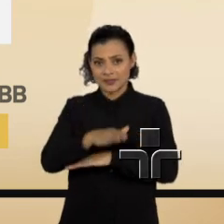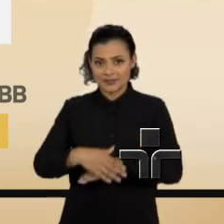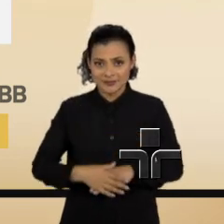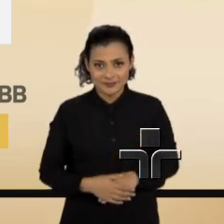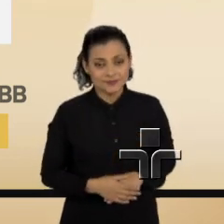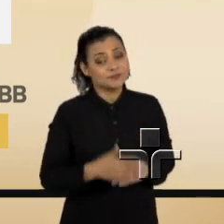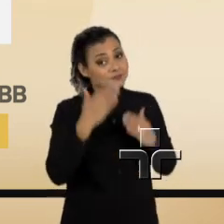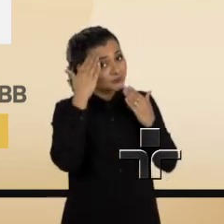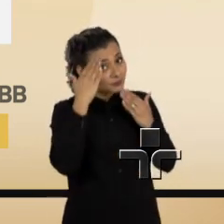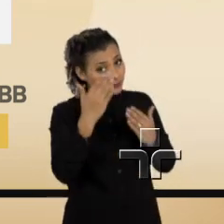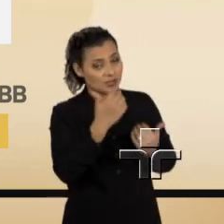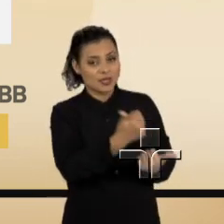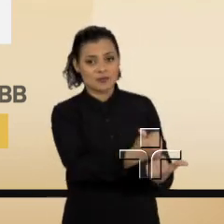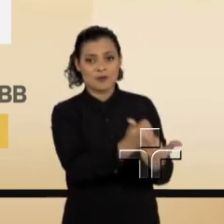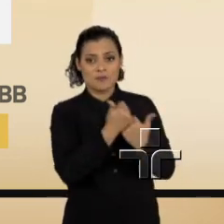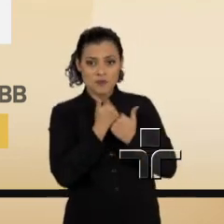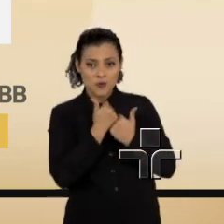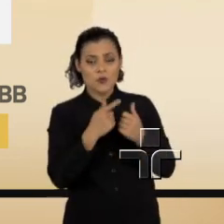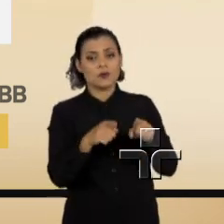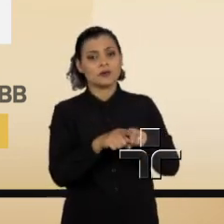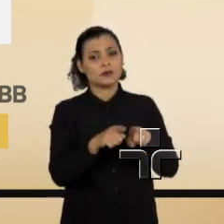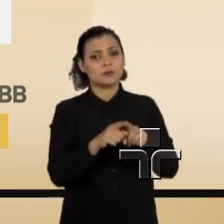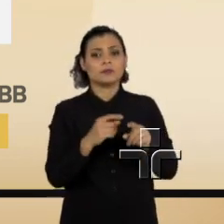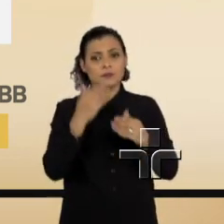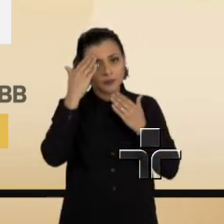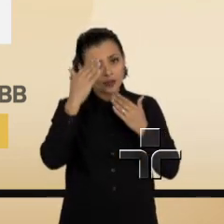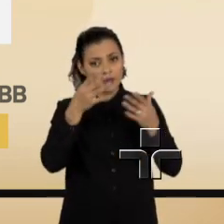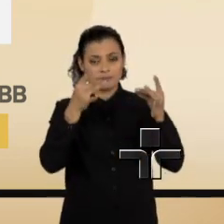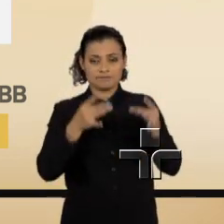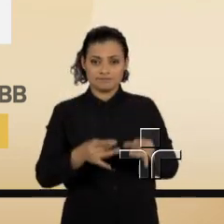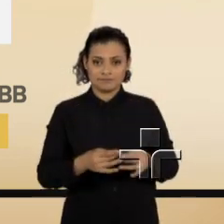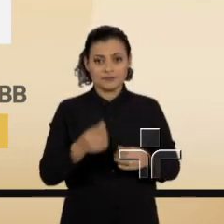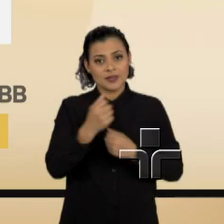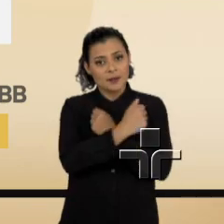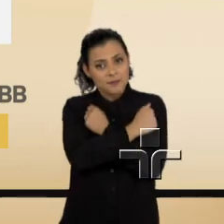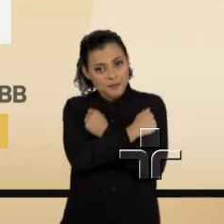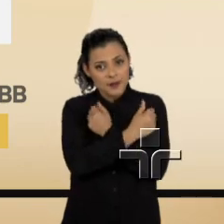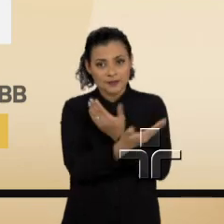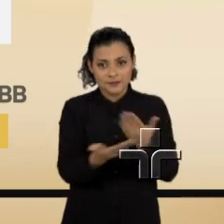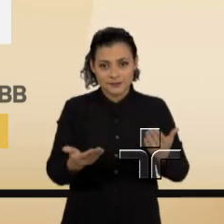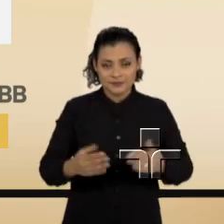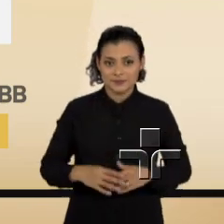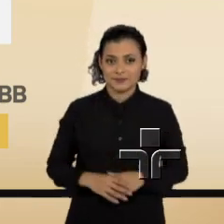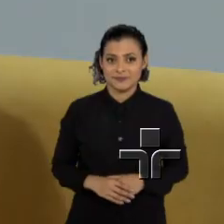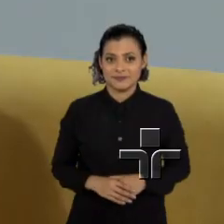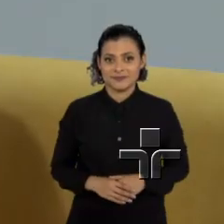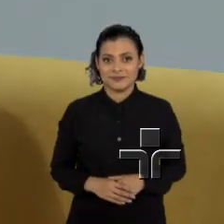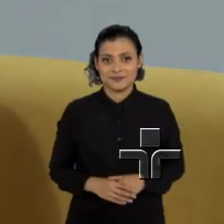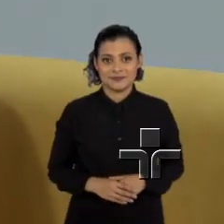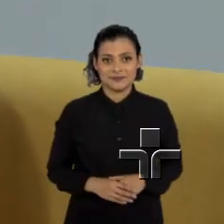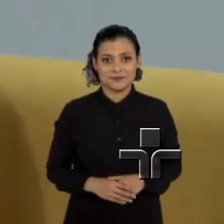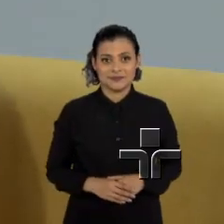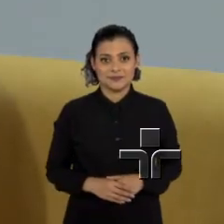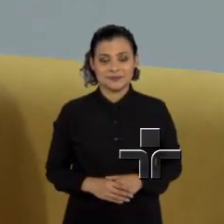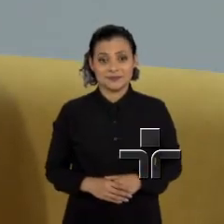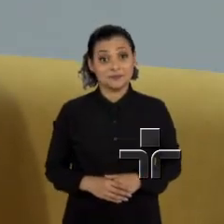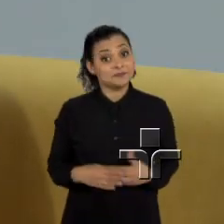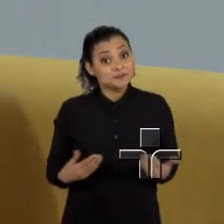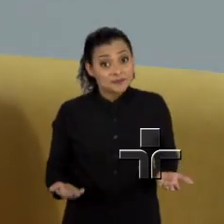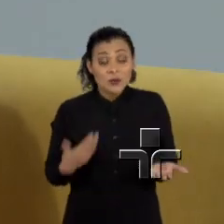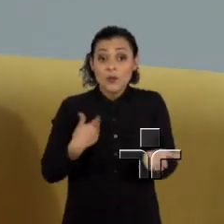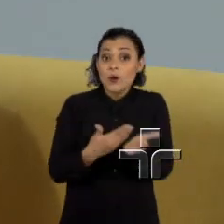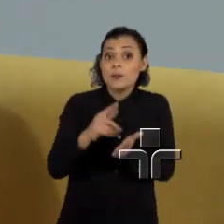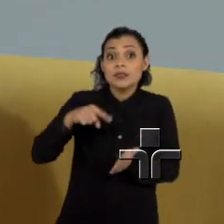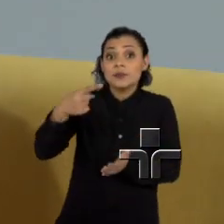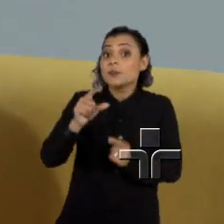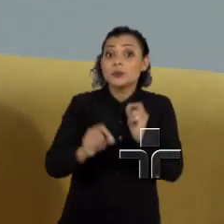gente agradece o apoio e toda essa sintonia conosco. Um grande abraço a todos. Outro. Bom, começa daqui a